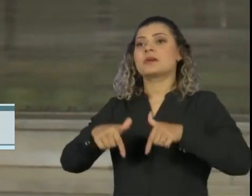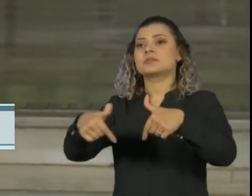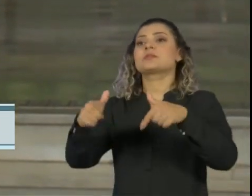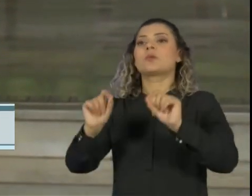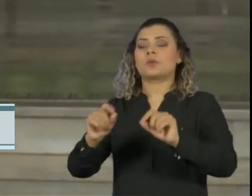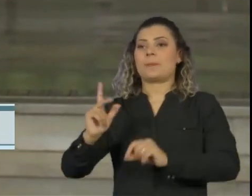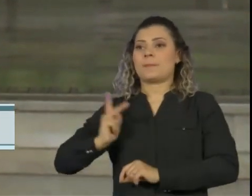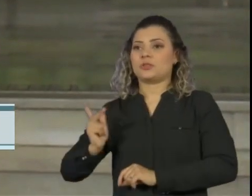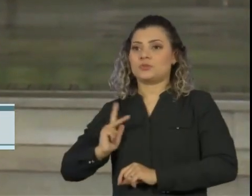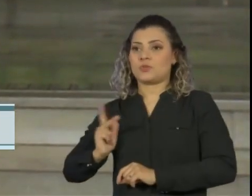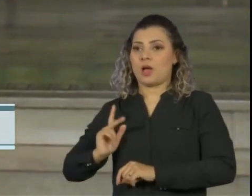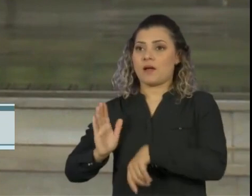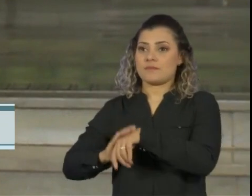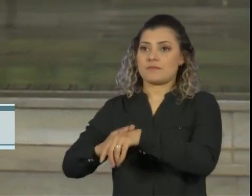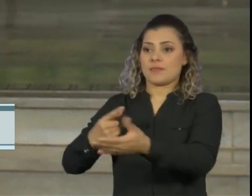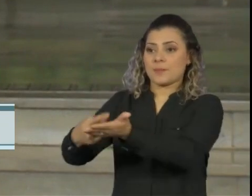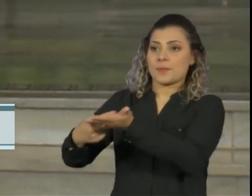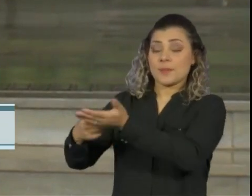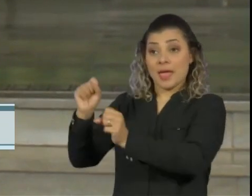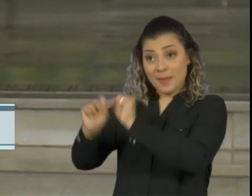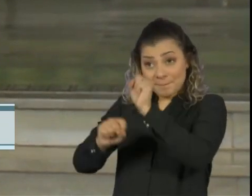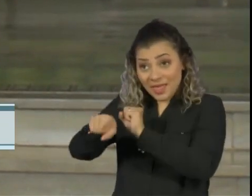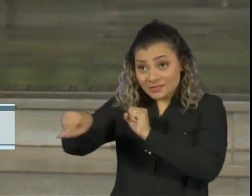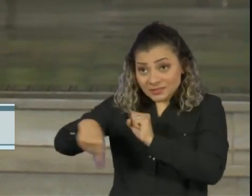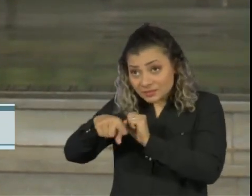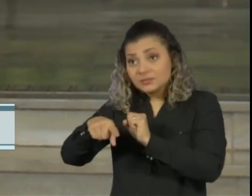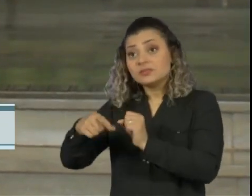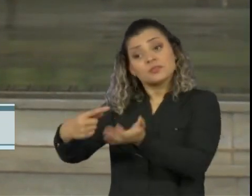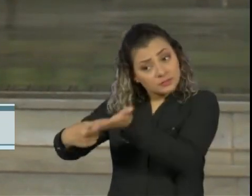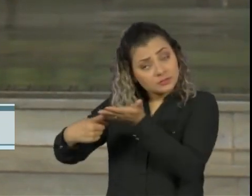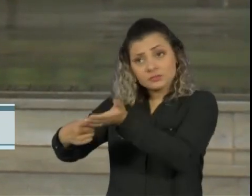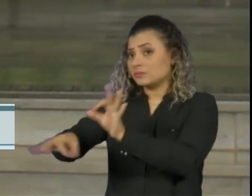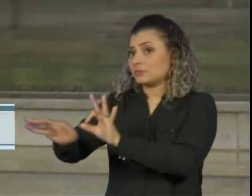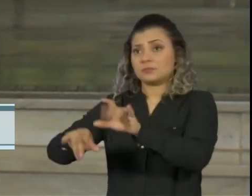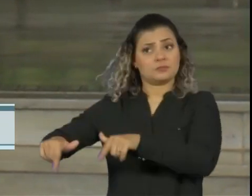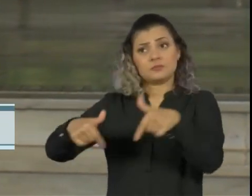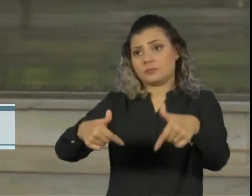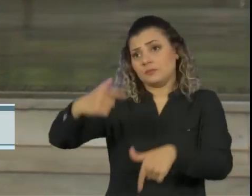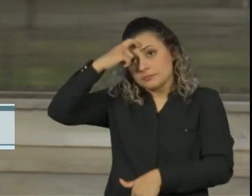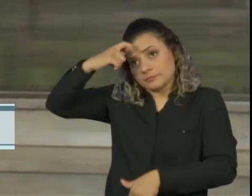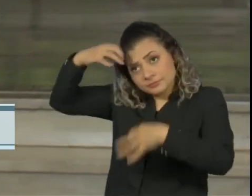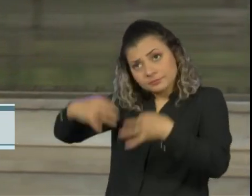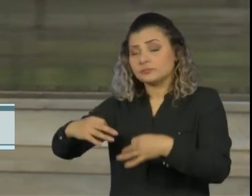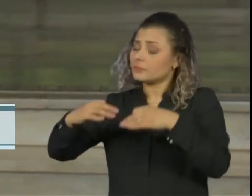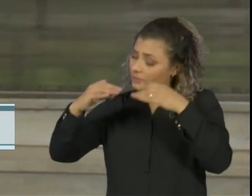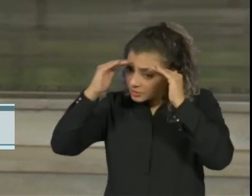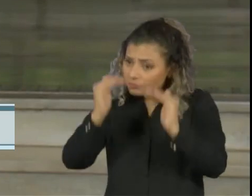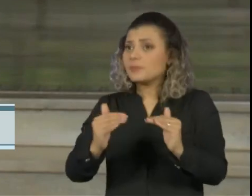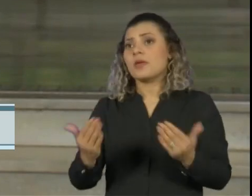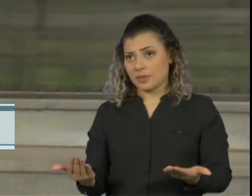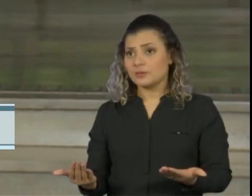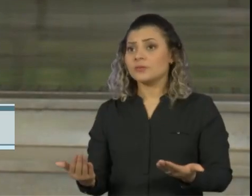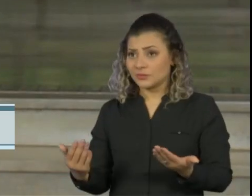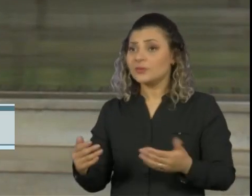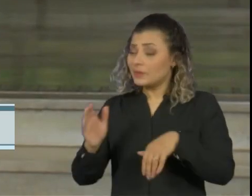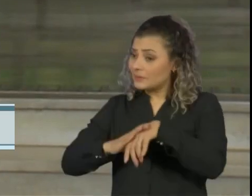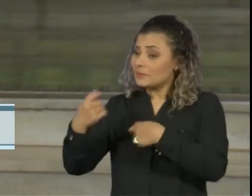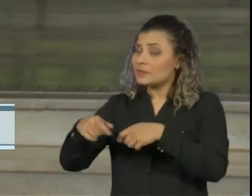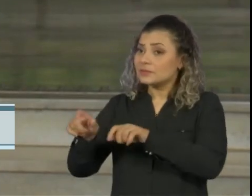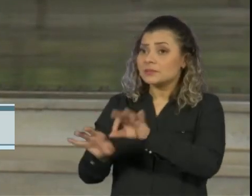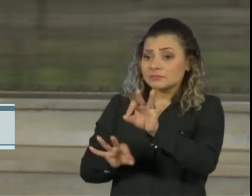do privado para o privado. As empresas contratantes devem ter consideração, respeito e um entendimento adequado